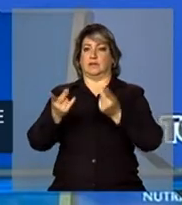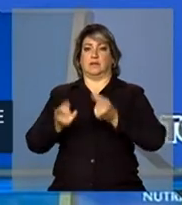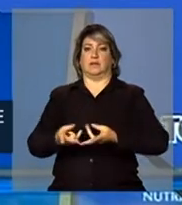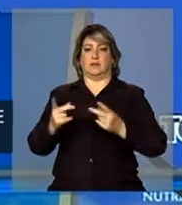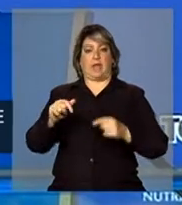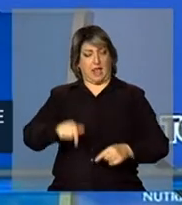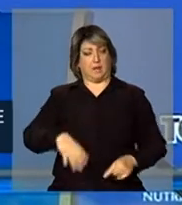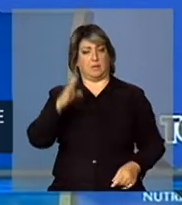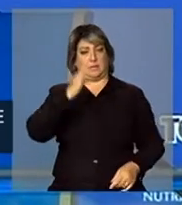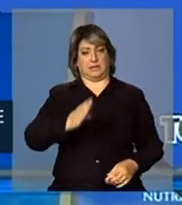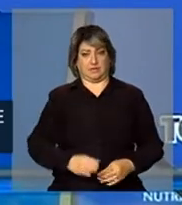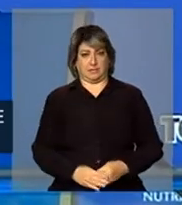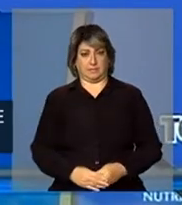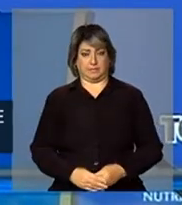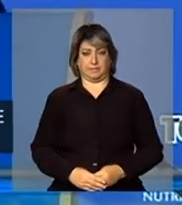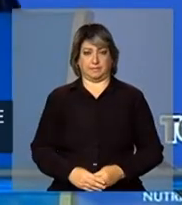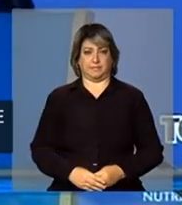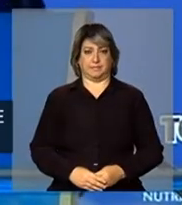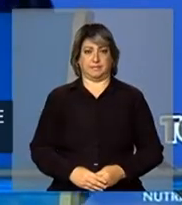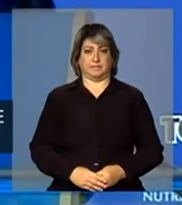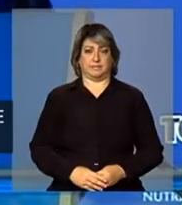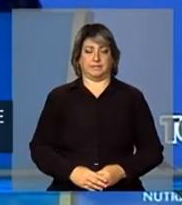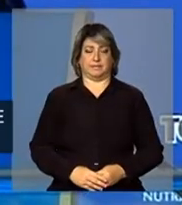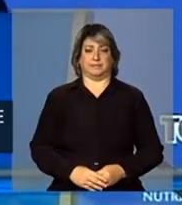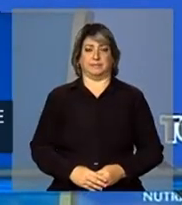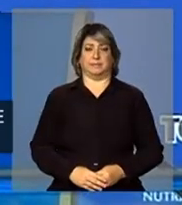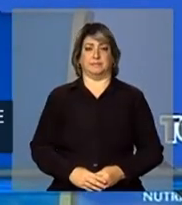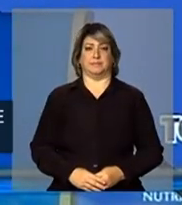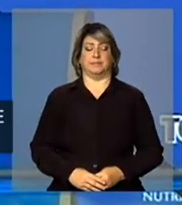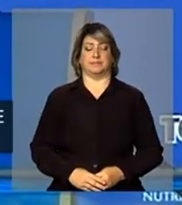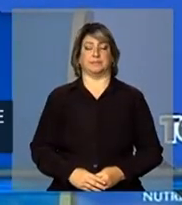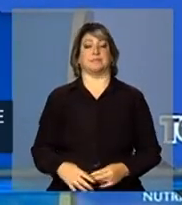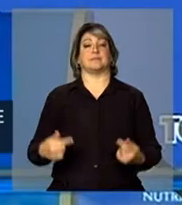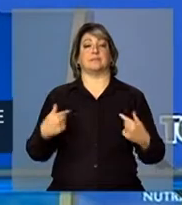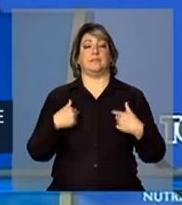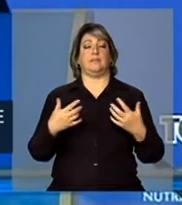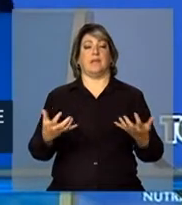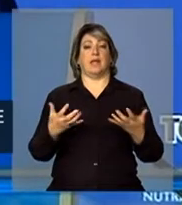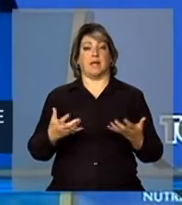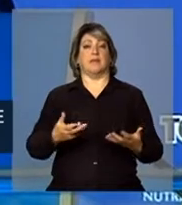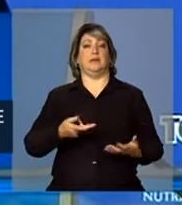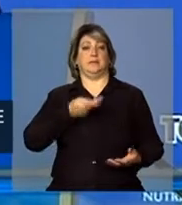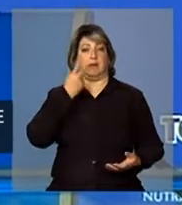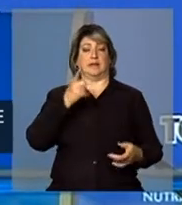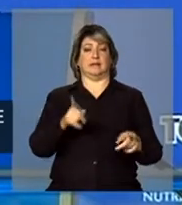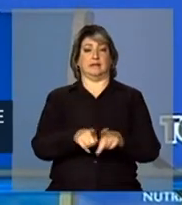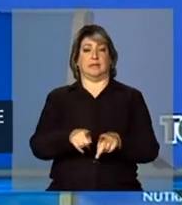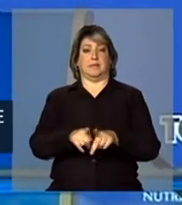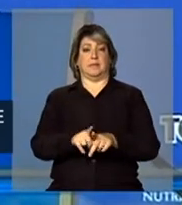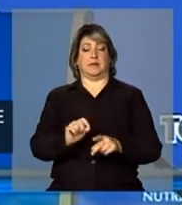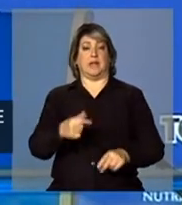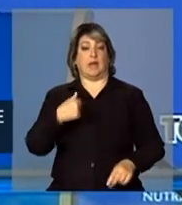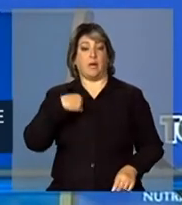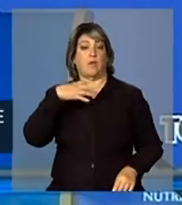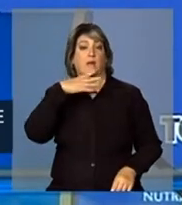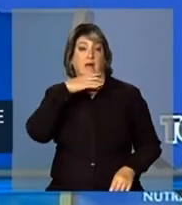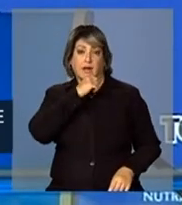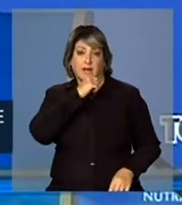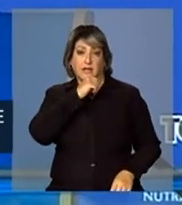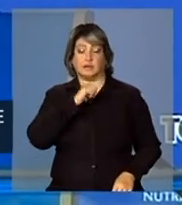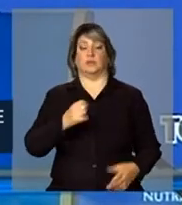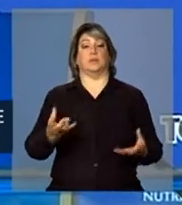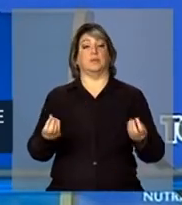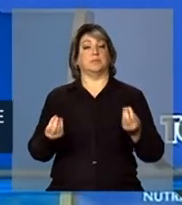no nosso país. Eu queria dizer também que eu considero